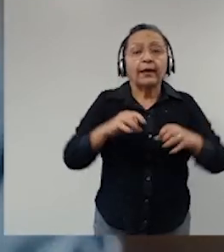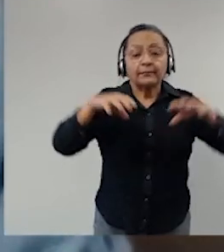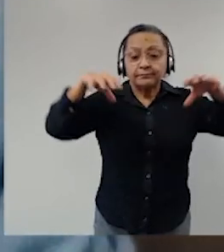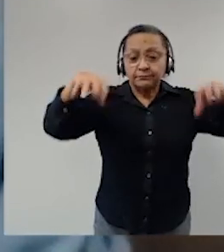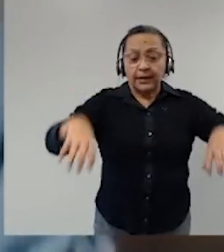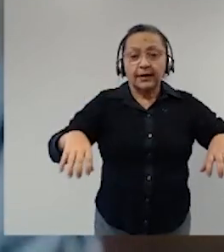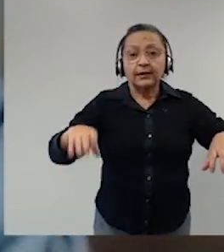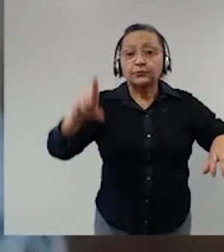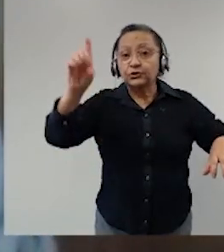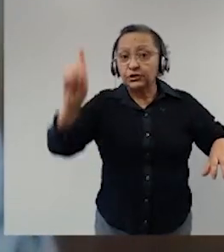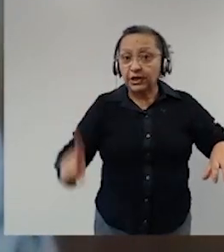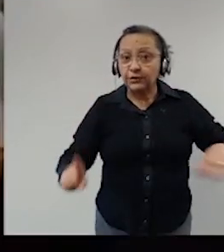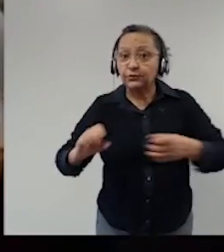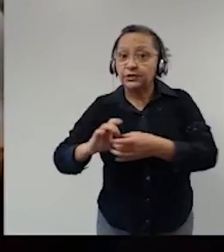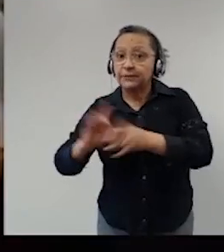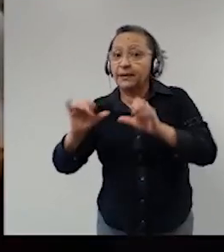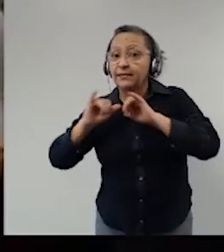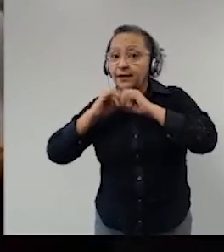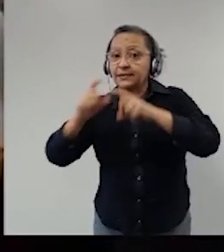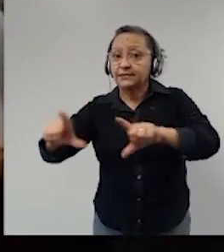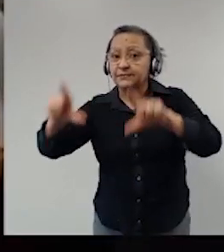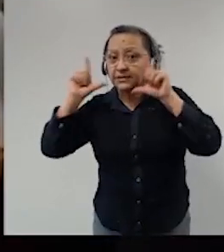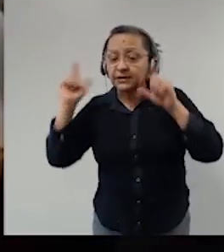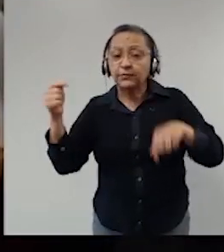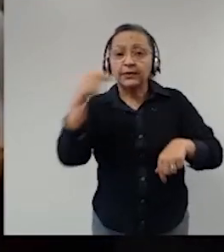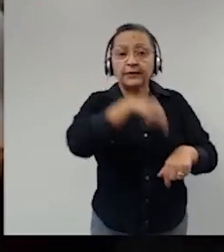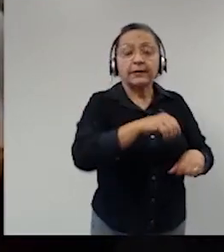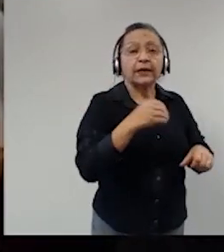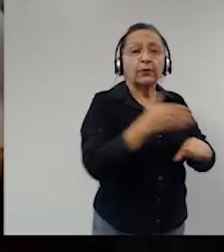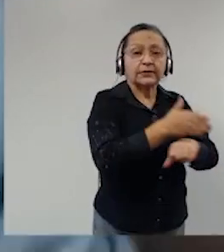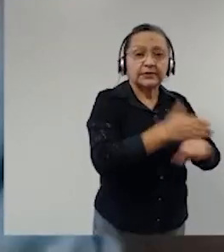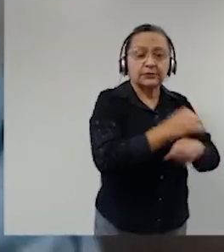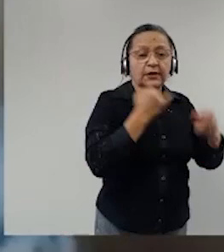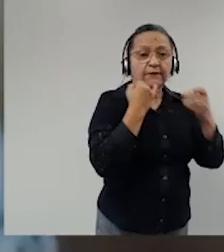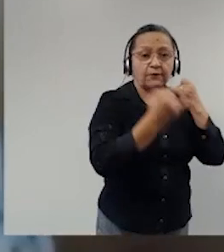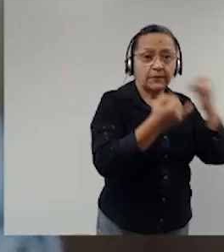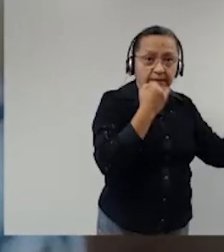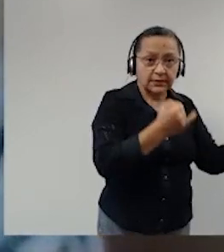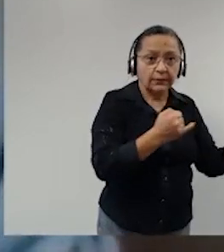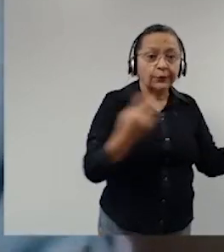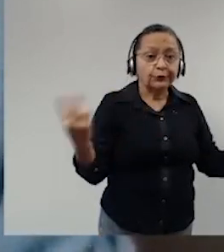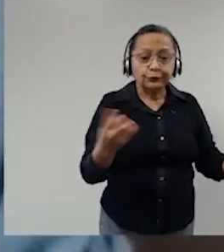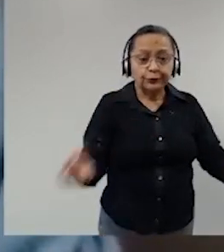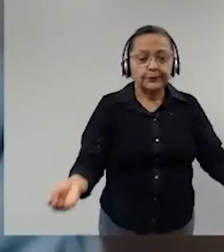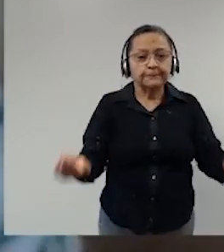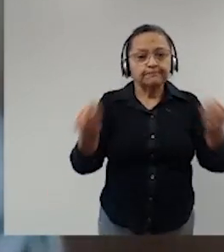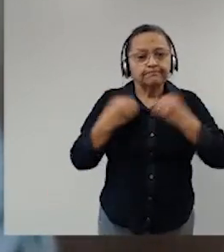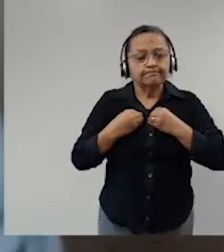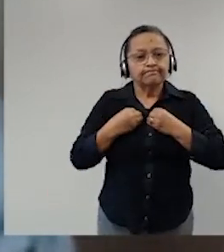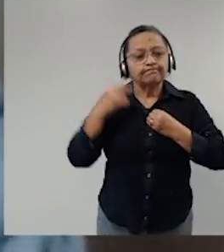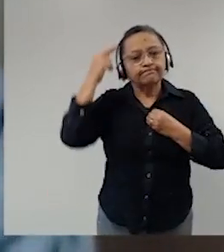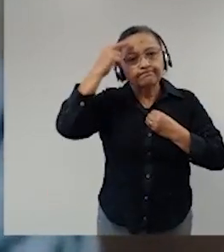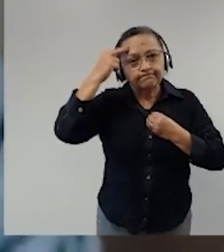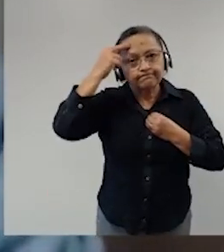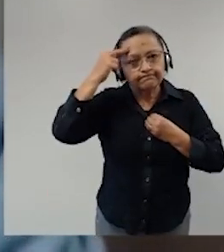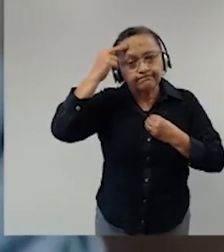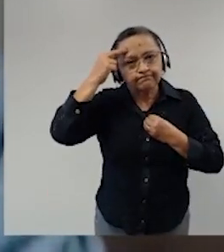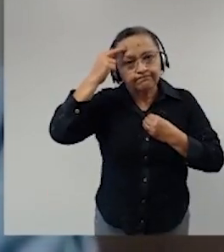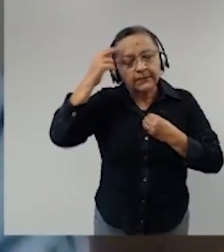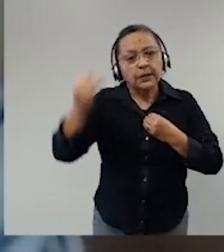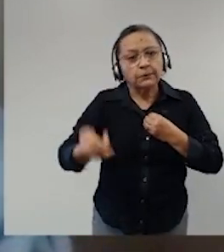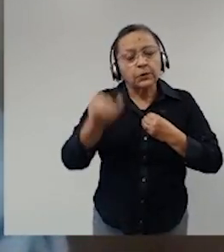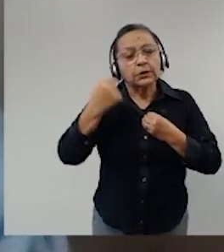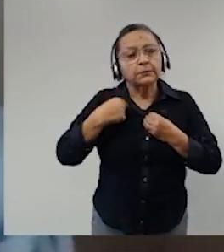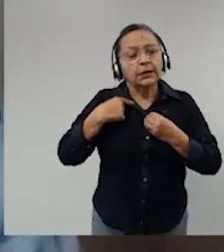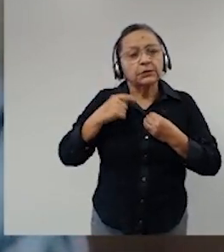liberdade de expressão, o que efetivamente nos traz uma série de reflexões que são determinantes para a